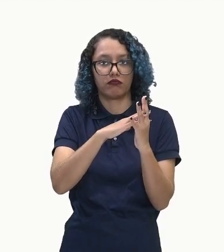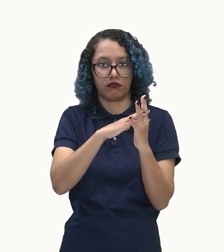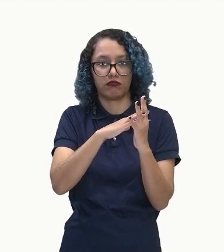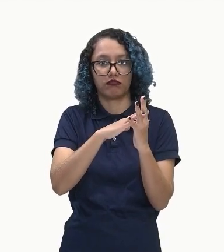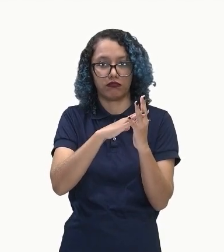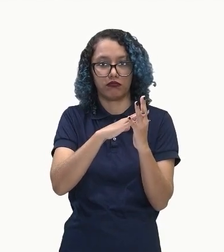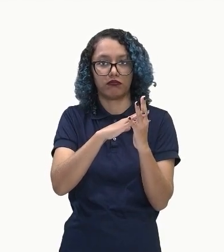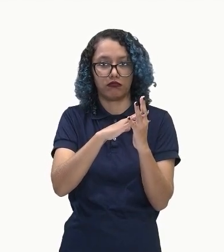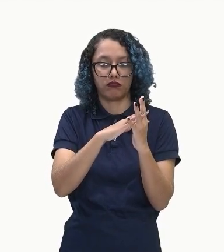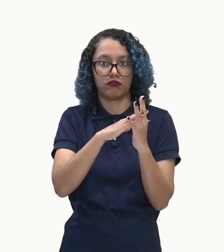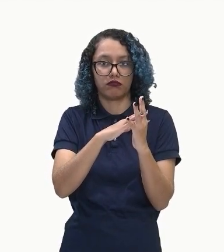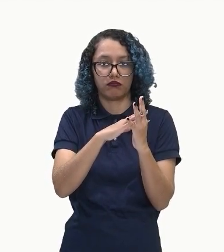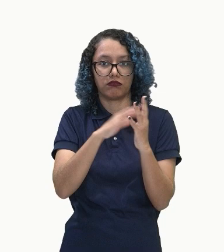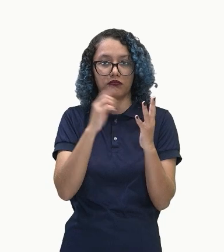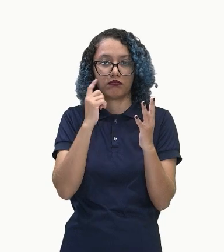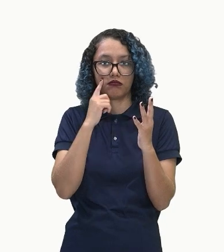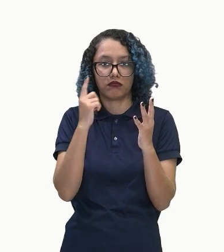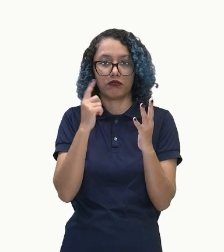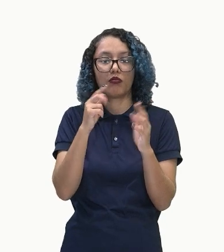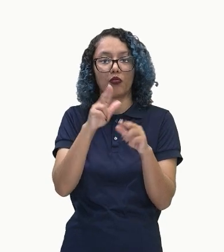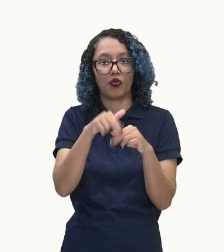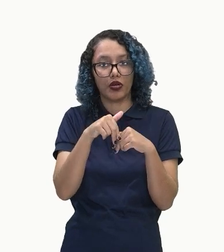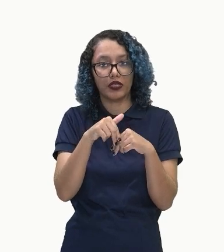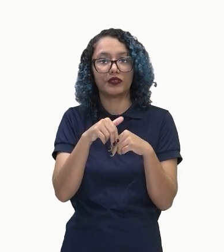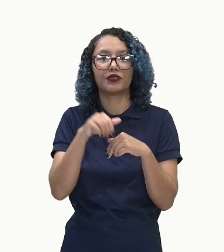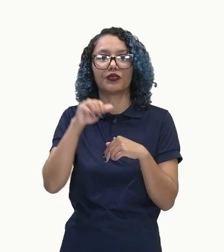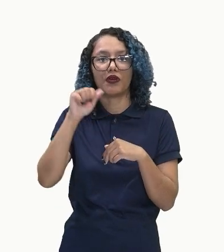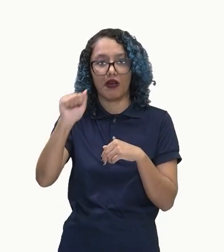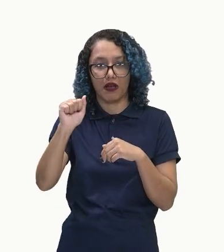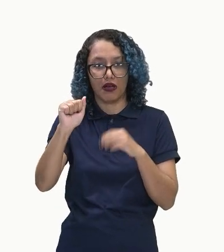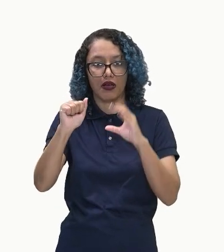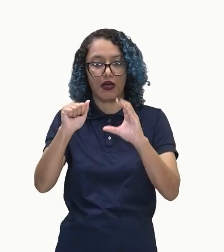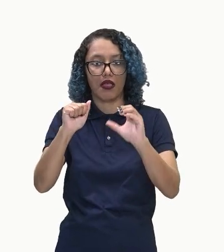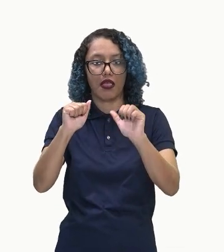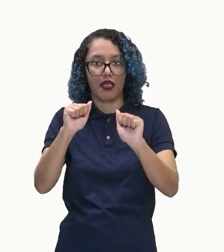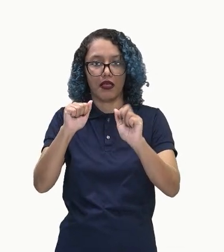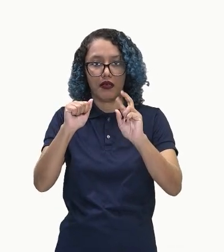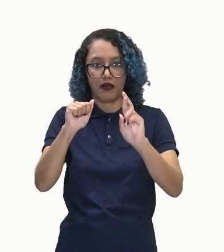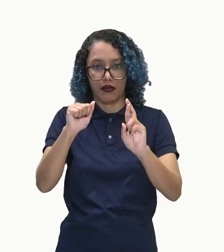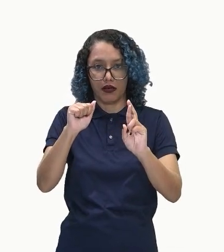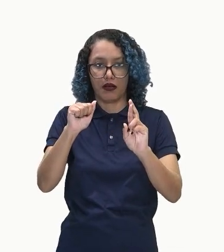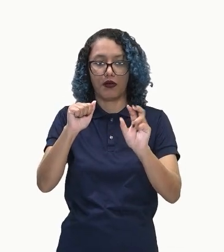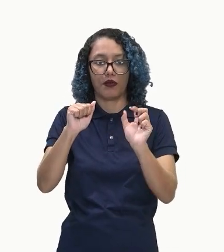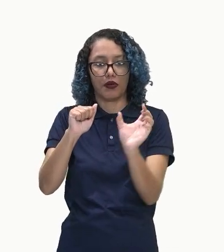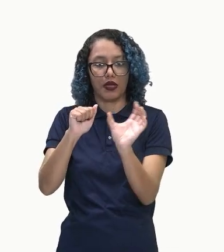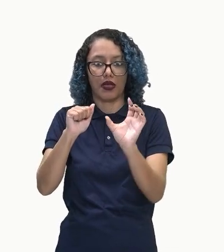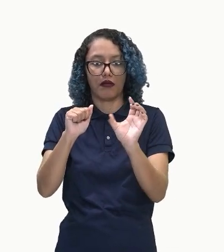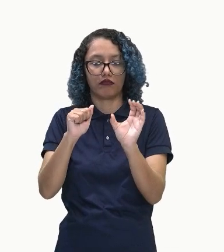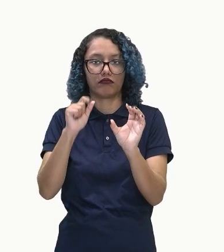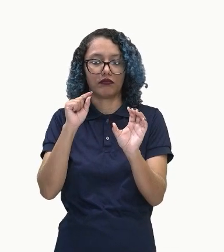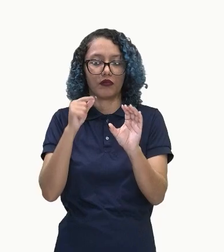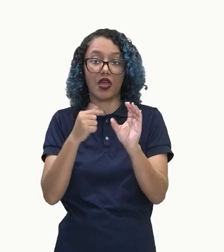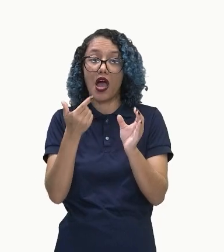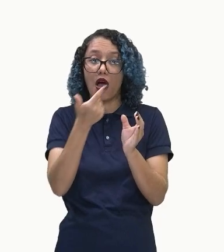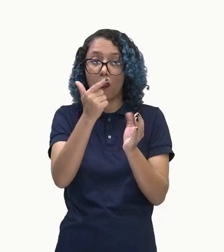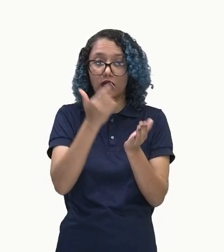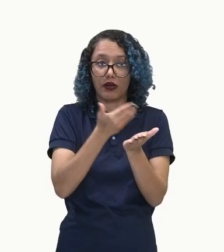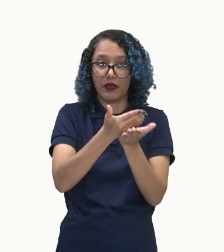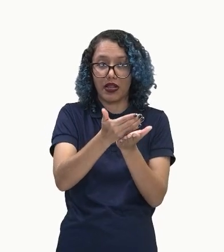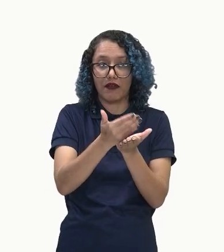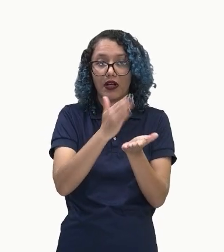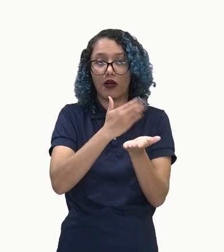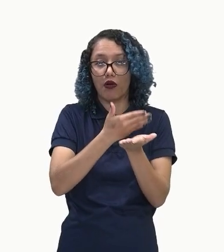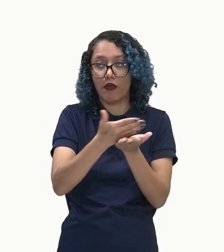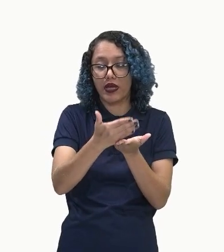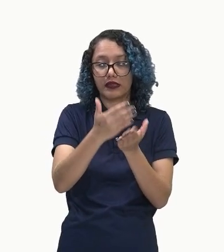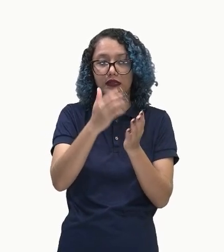coloco a car, um carro, tá certo? Porque aqui, ó, eu tenho uma consoante, ok? Já o an eu